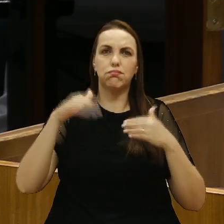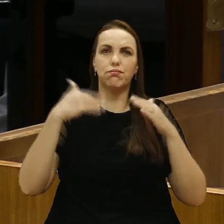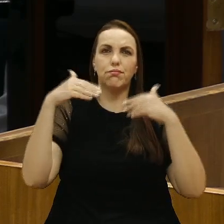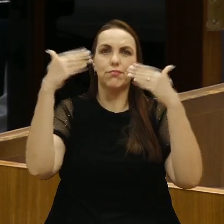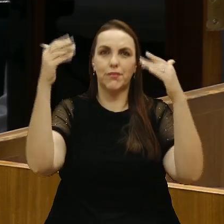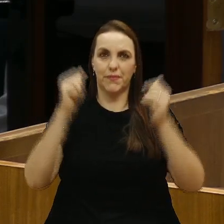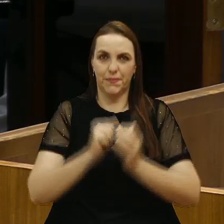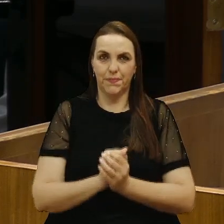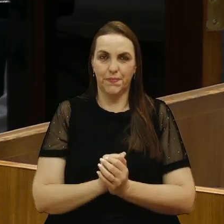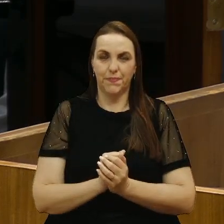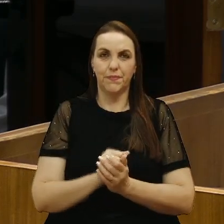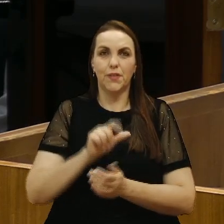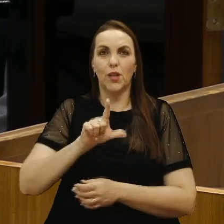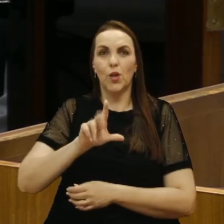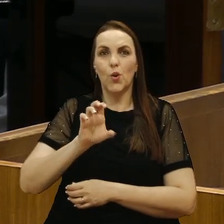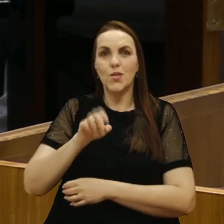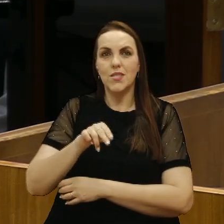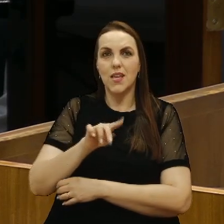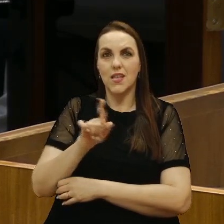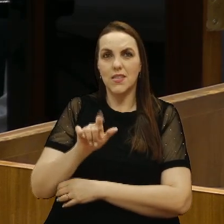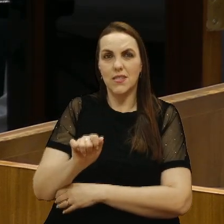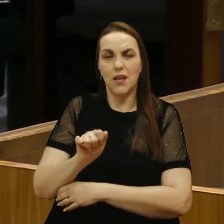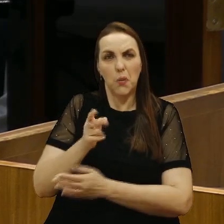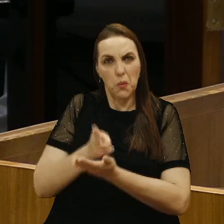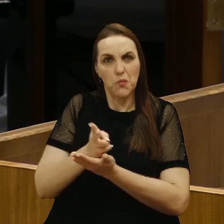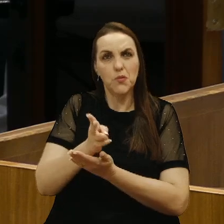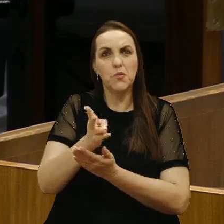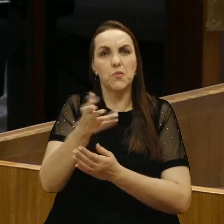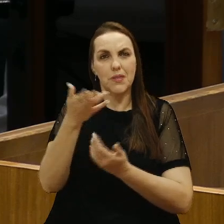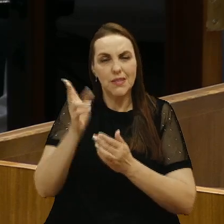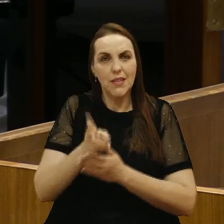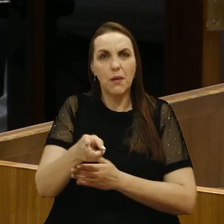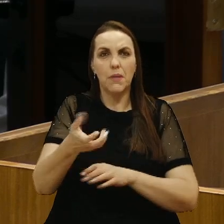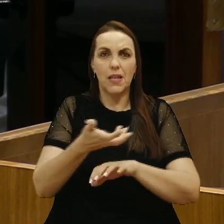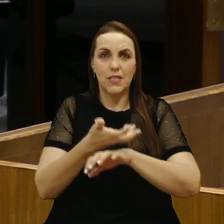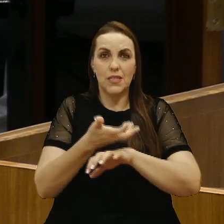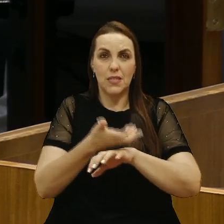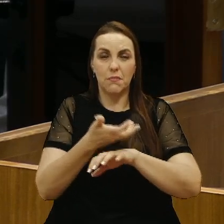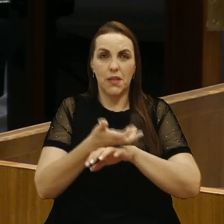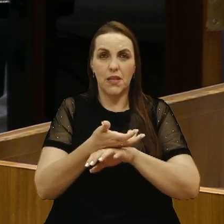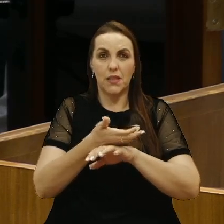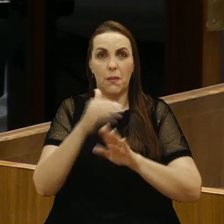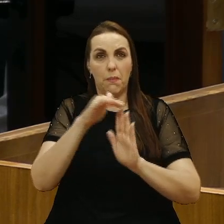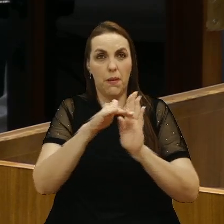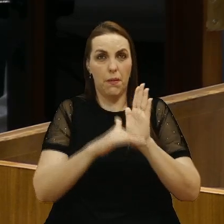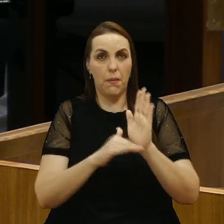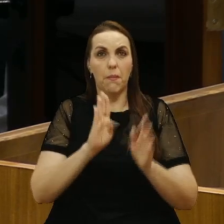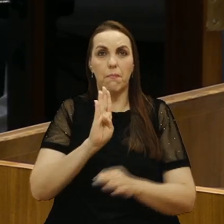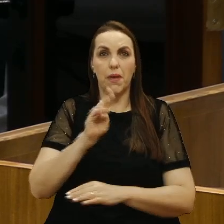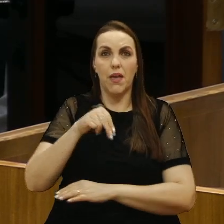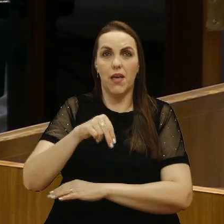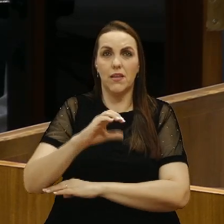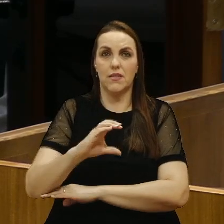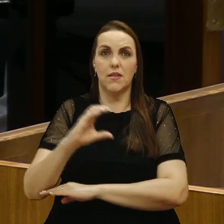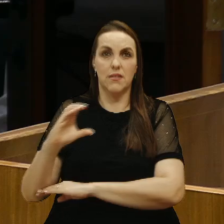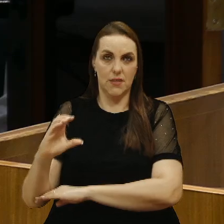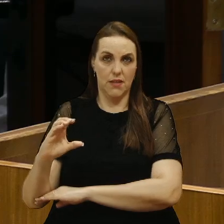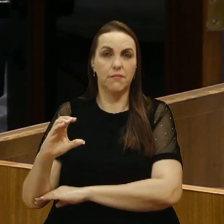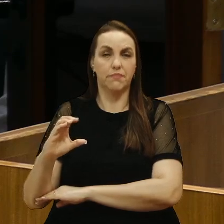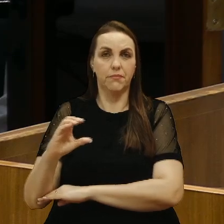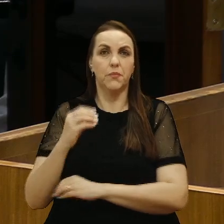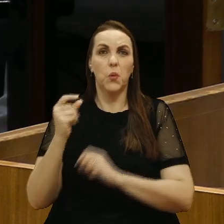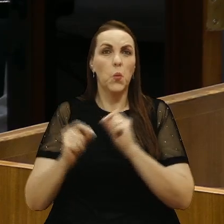Lucenza segue em todas as suas disciplinas diretrizes da Base Nacional Comum Curricular. O